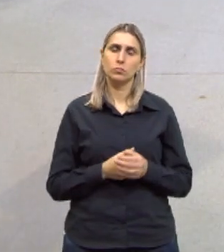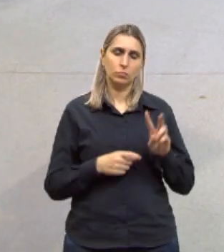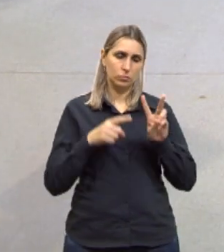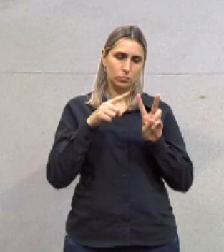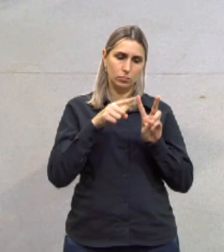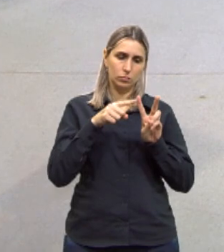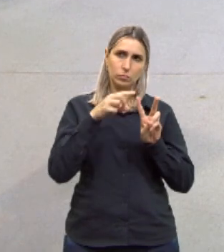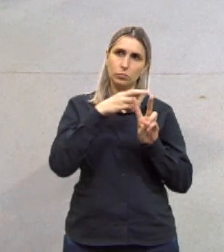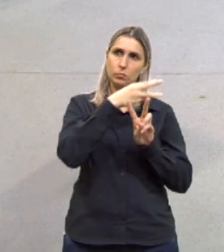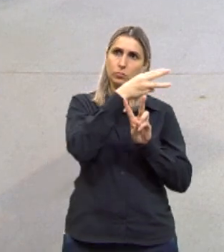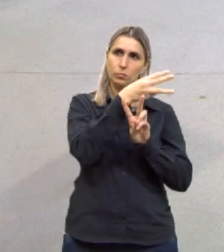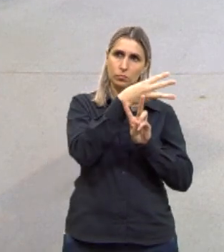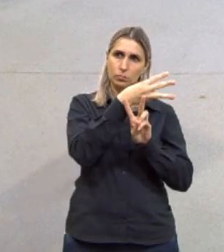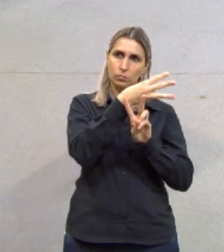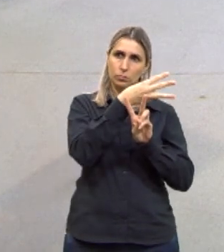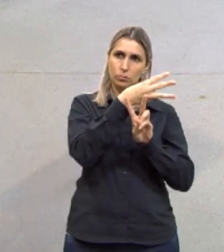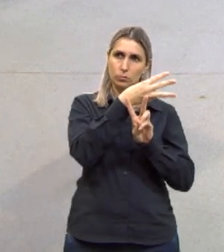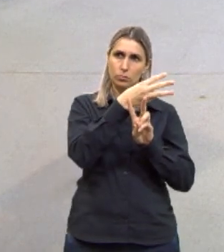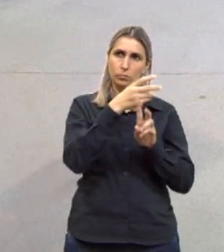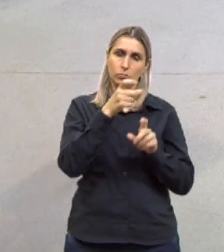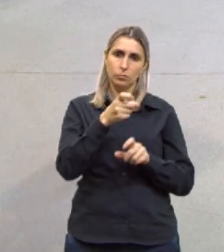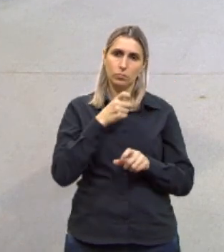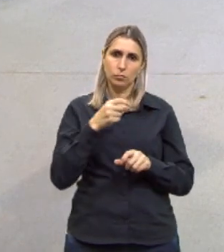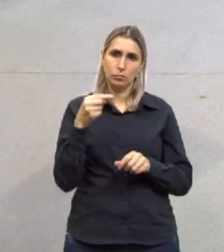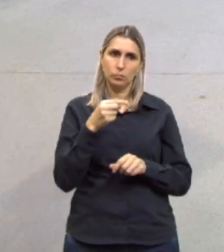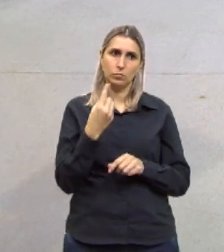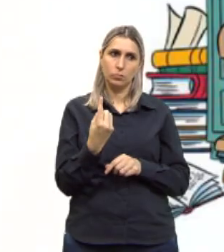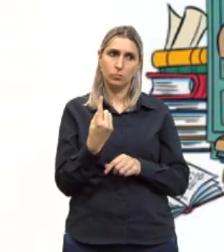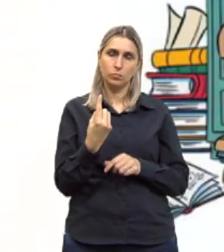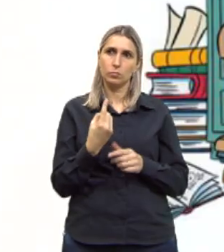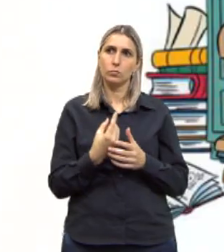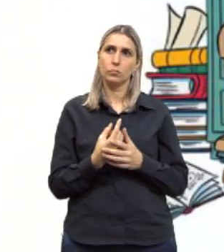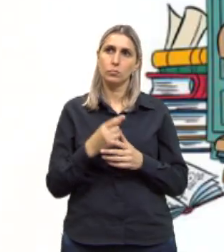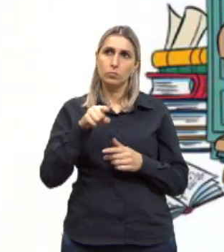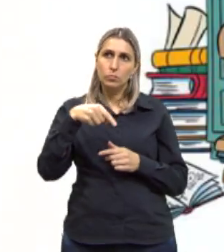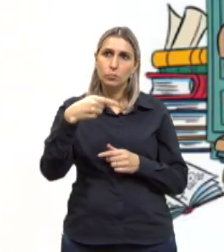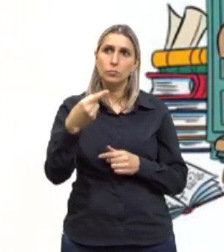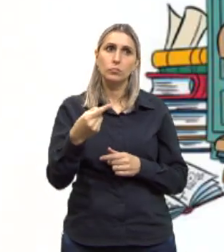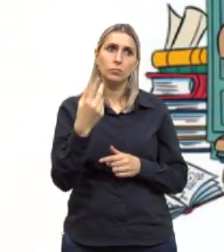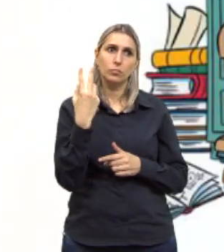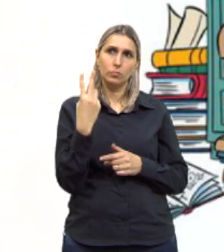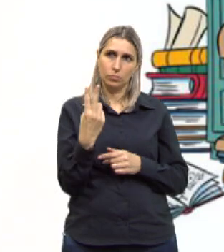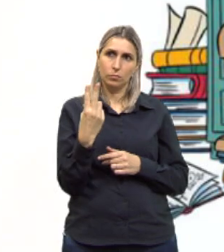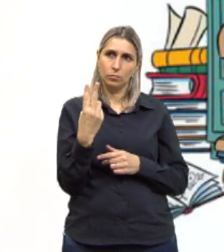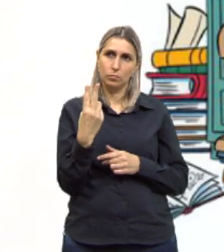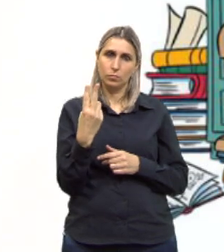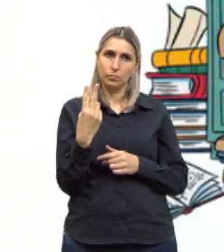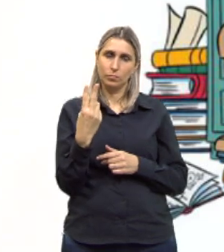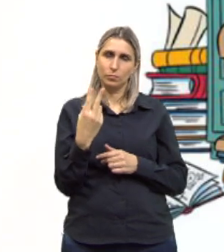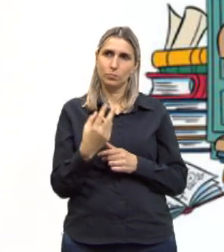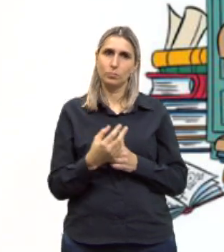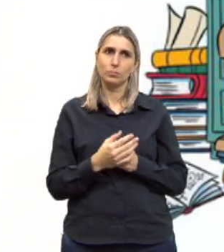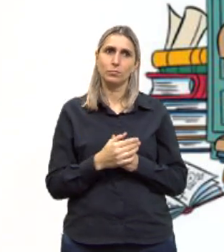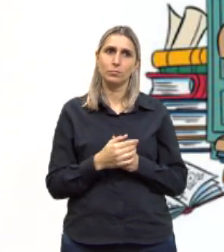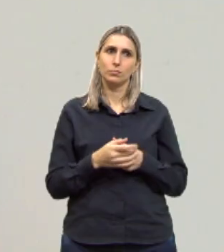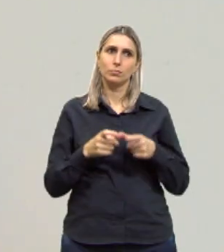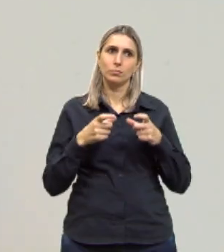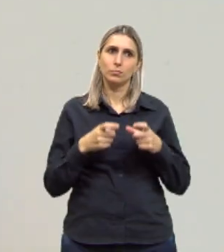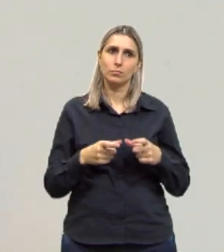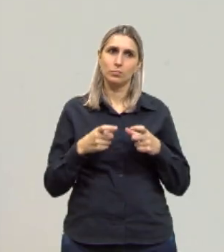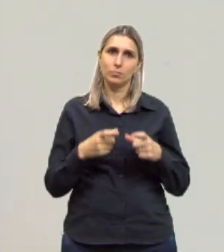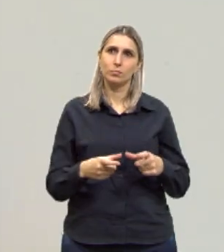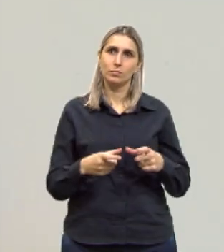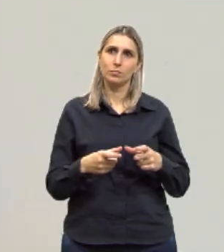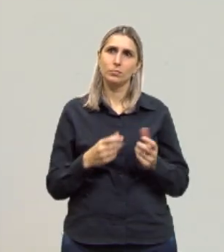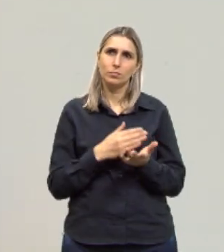Raiz cúbica de x menos 1 igual a 2. Onde é que nós